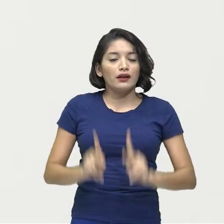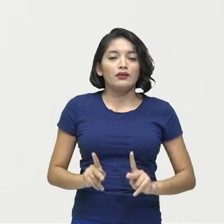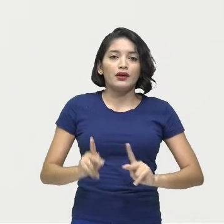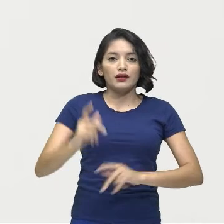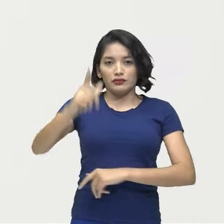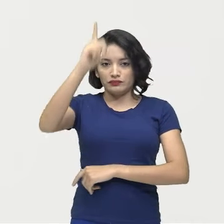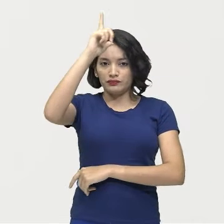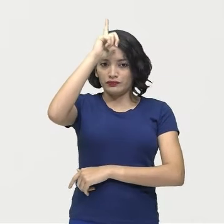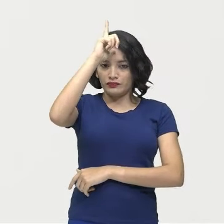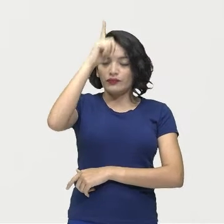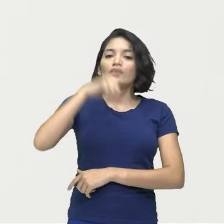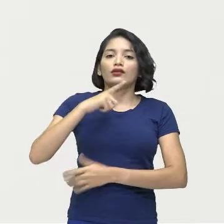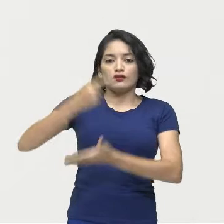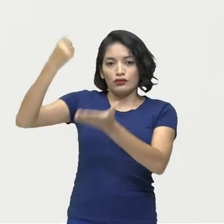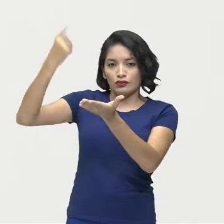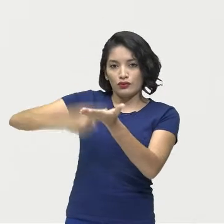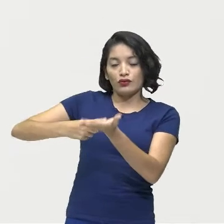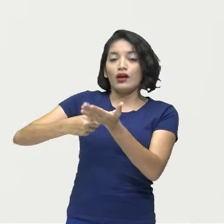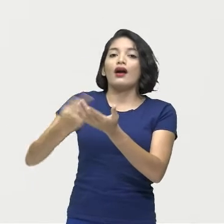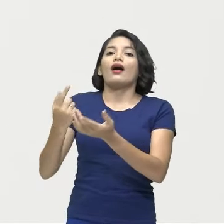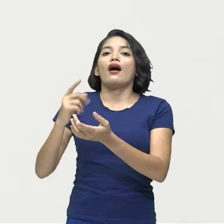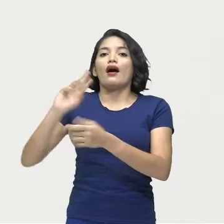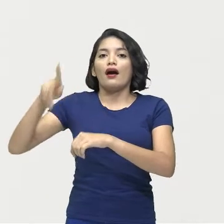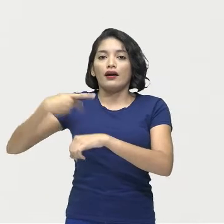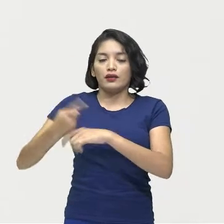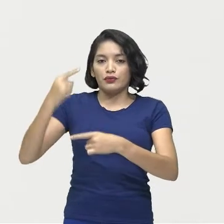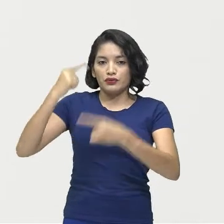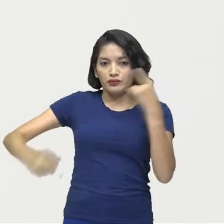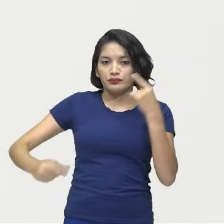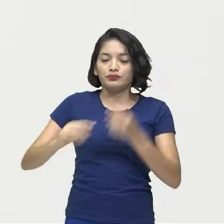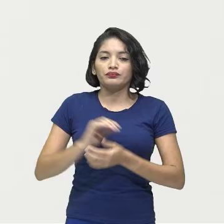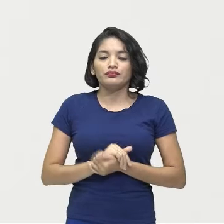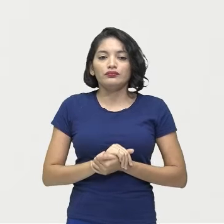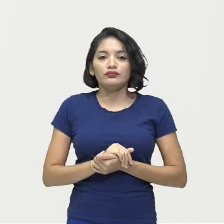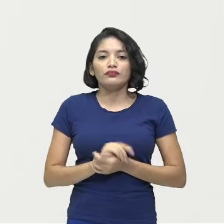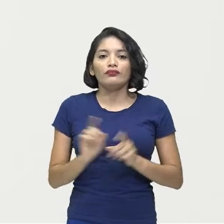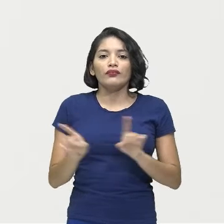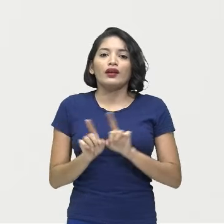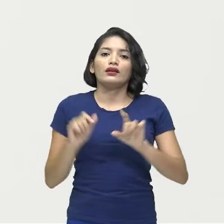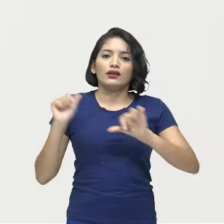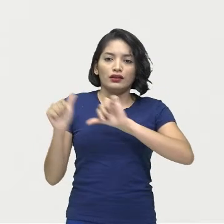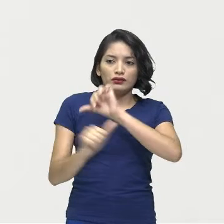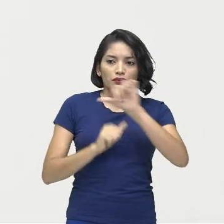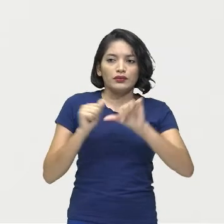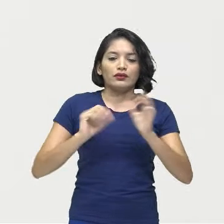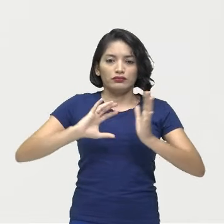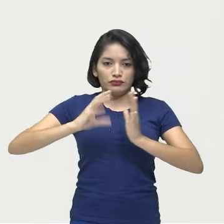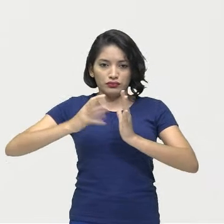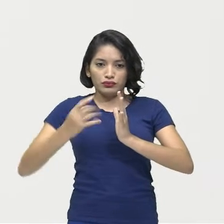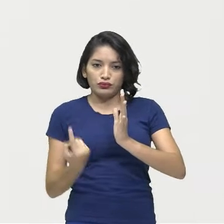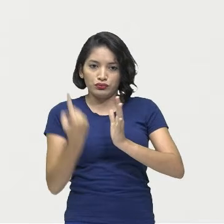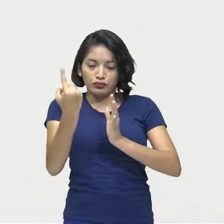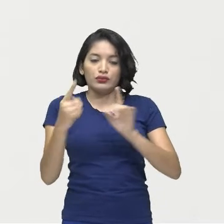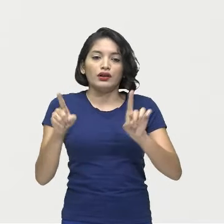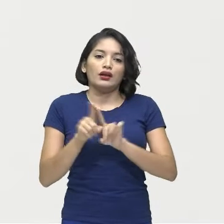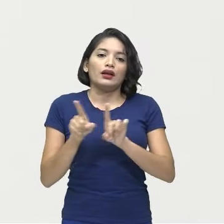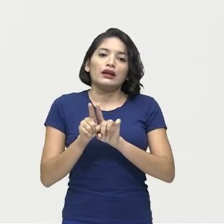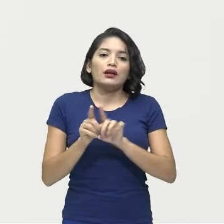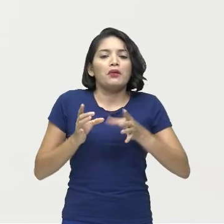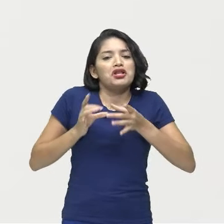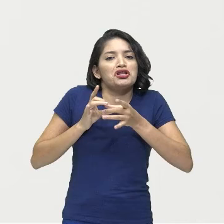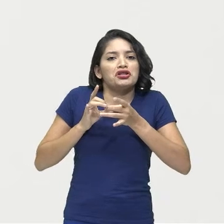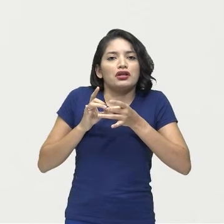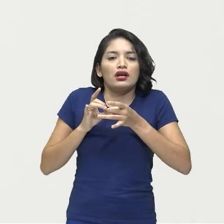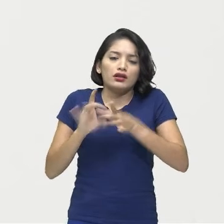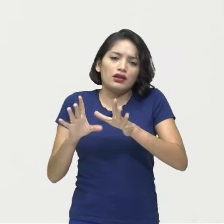um acordo em comum, que depois vai ser rompido, a instauração de um partido único e a redução do comércio livre. Então,